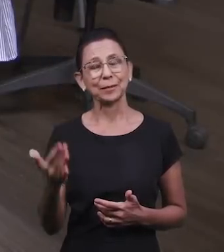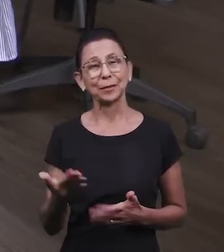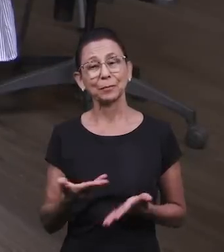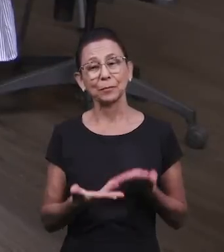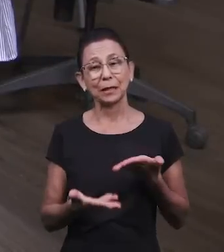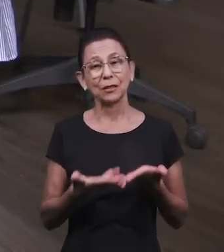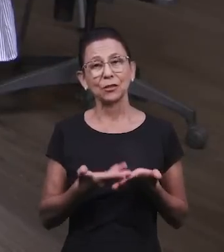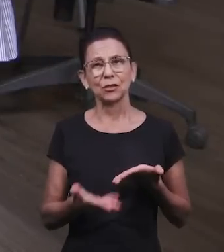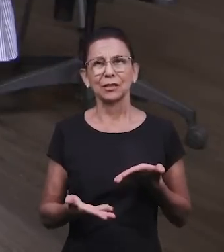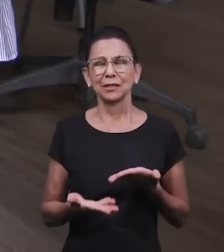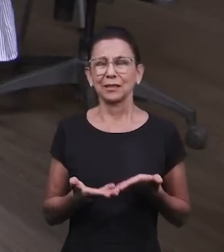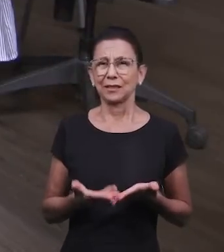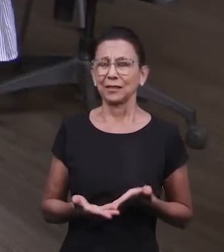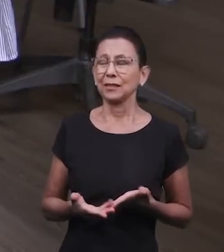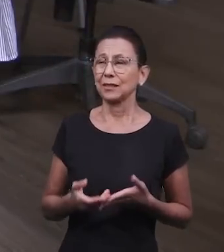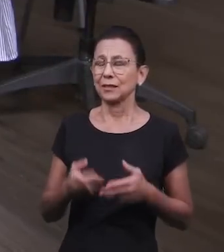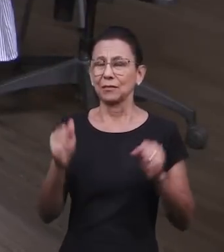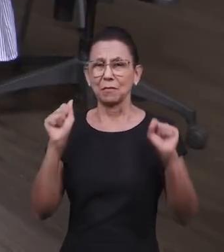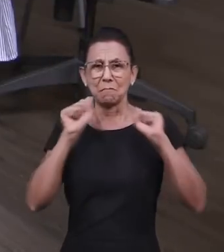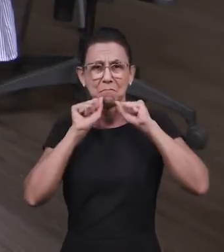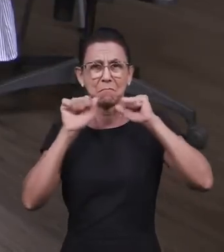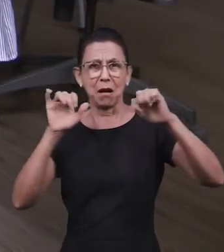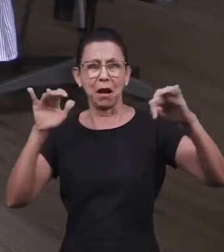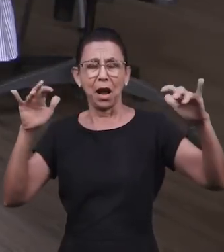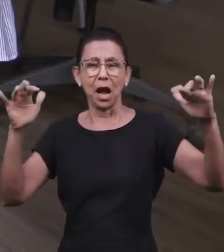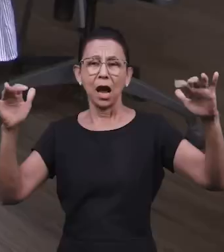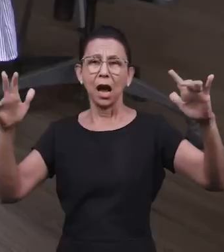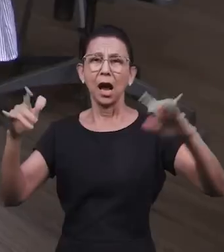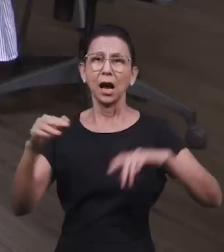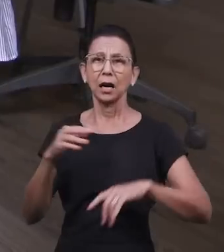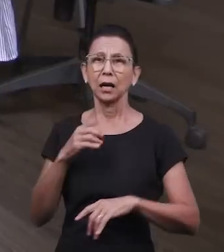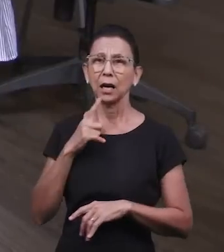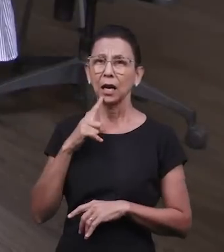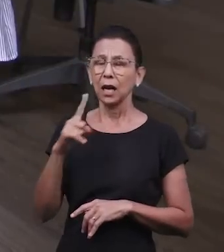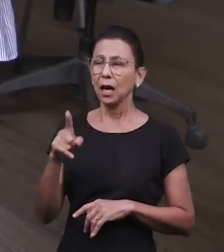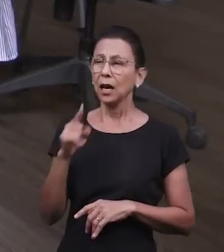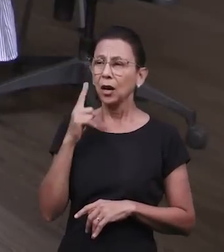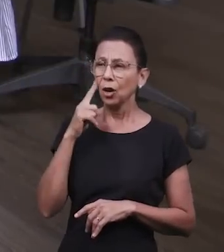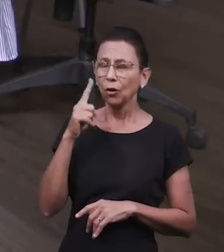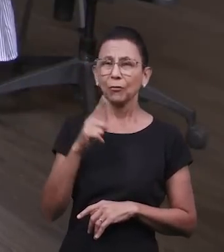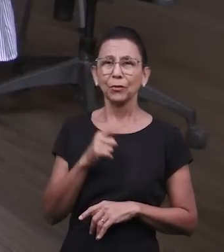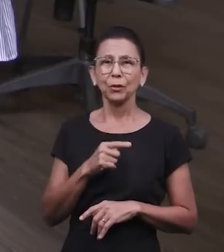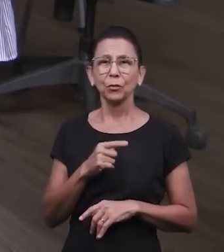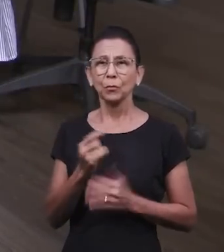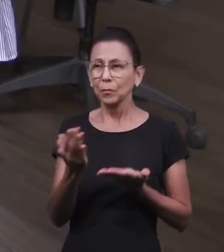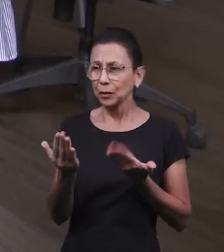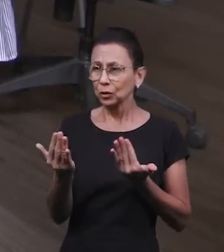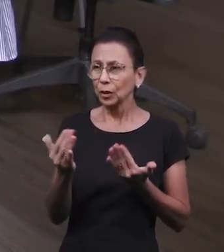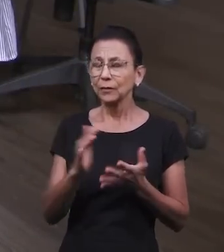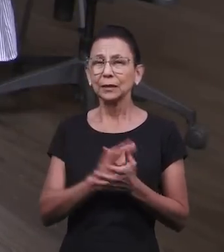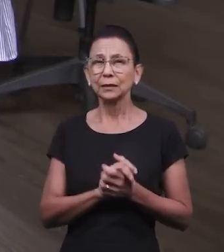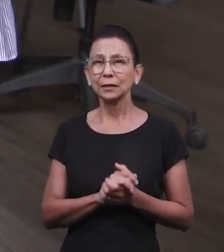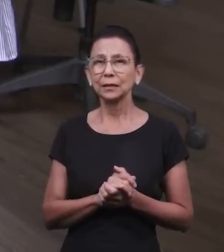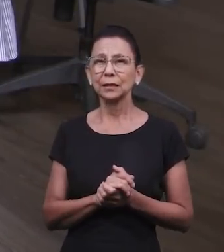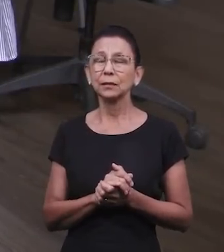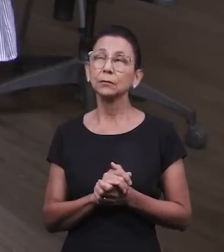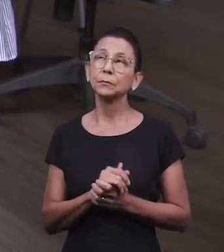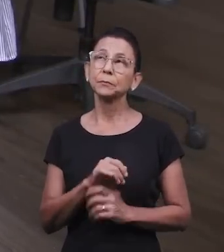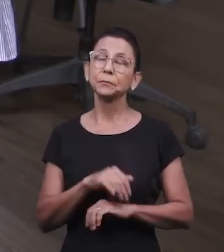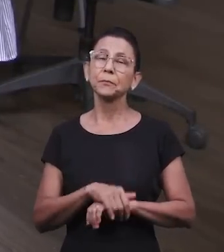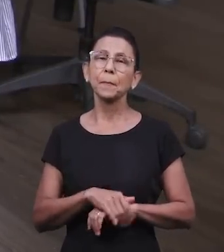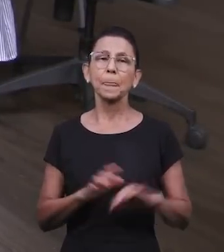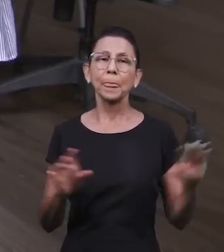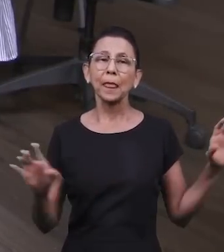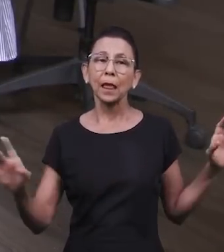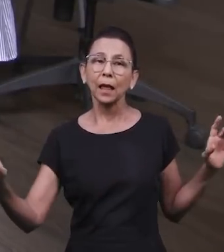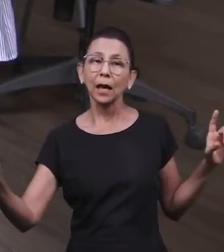consigo acompanhar. E no meio daquela multidão, nós vimos uma jovenzinha, que ela estava parada no canto assim, eu me